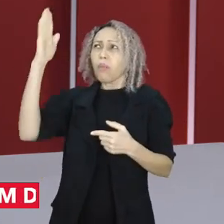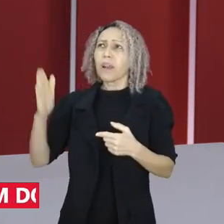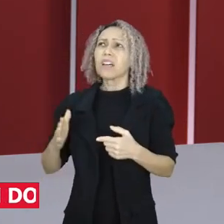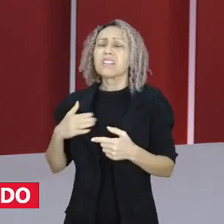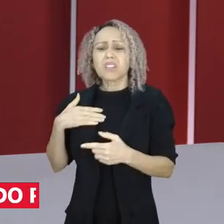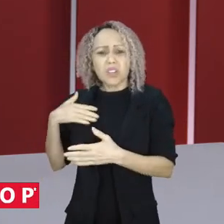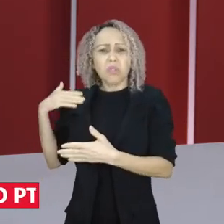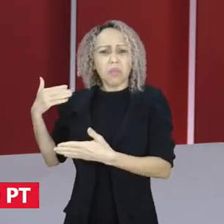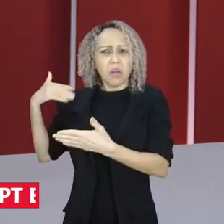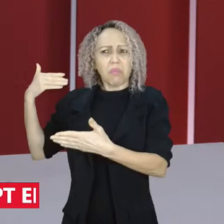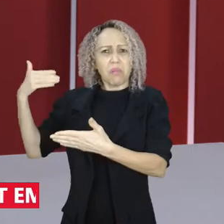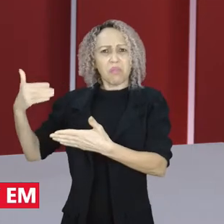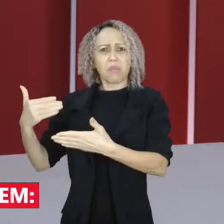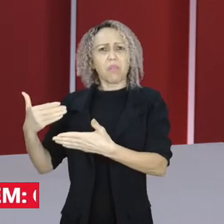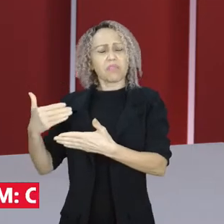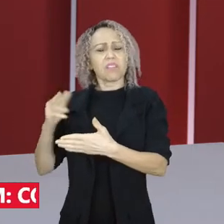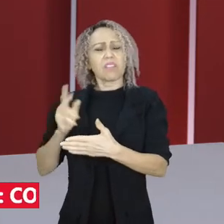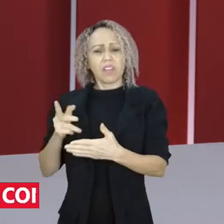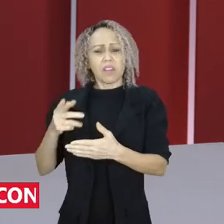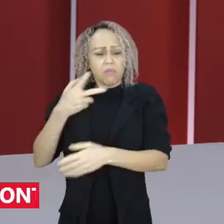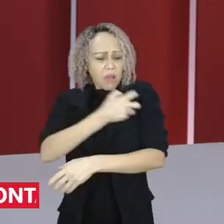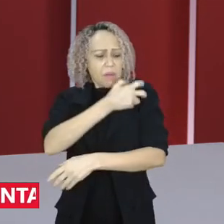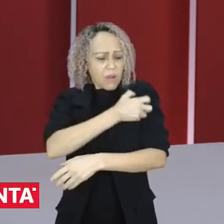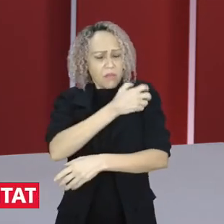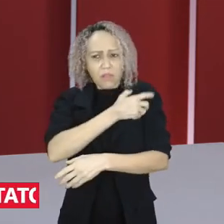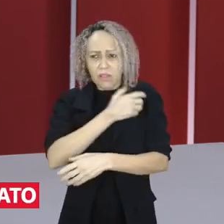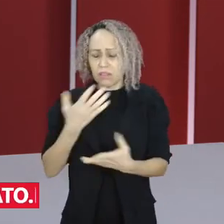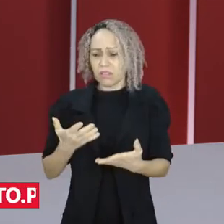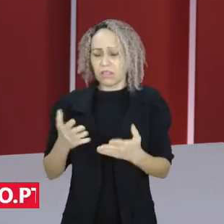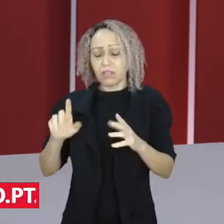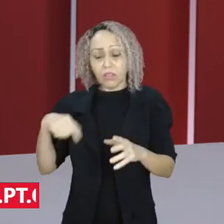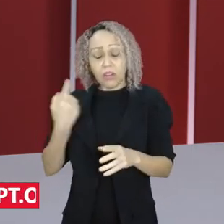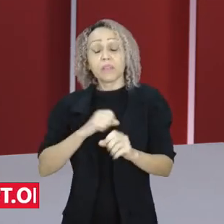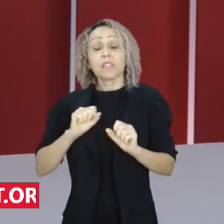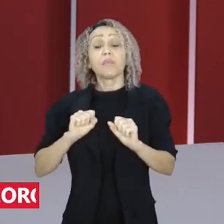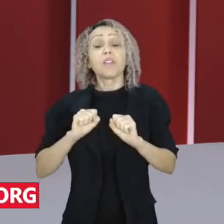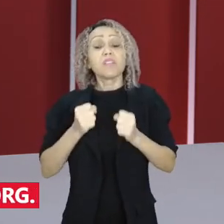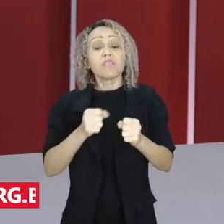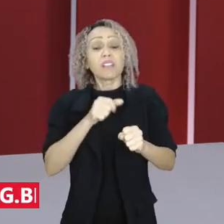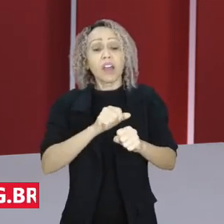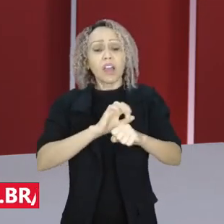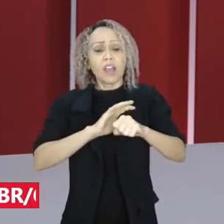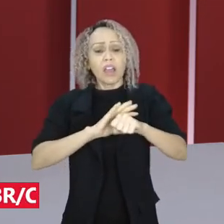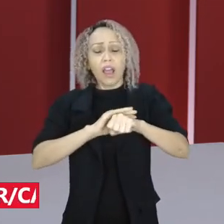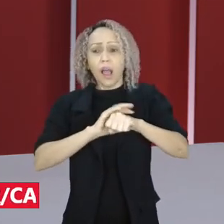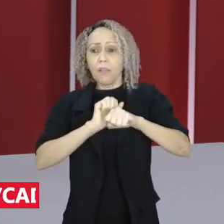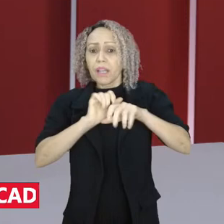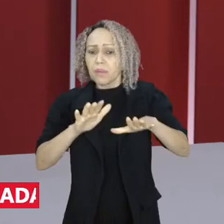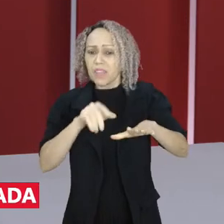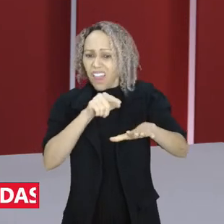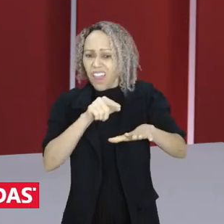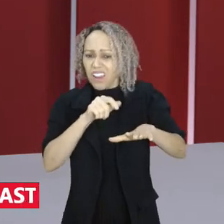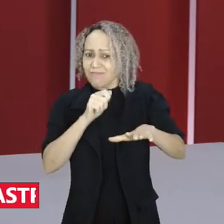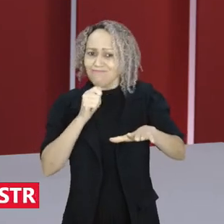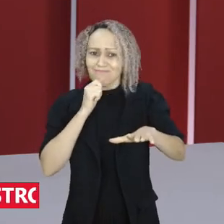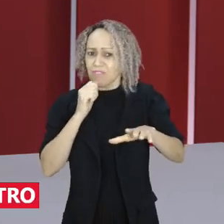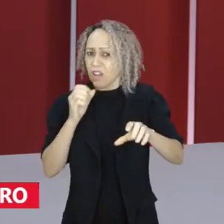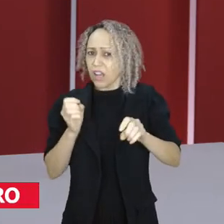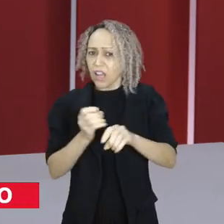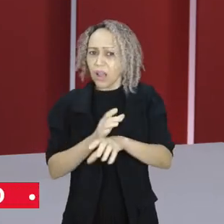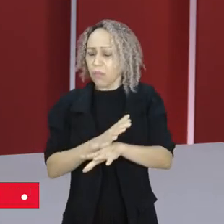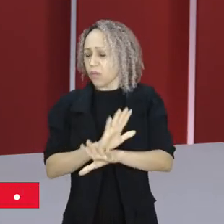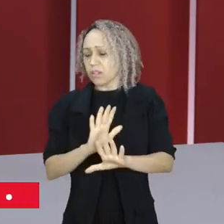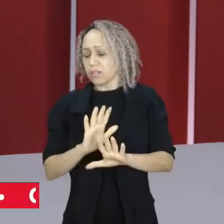com as doses de reforço para a gente enfrentar a pandemia porque ela não acabou G5 e 7 de dezembro o